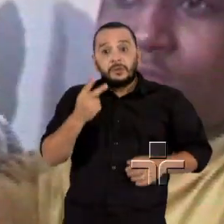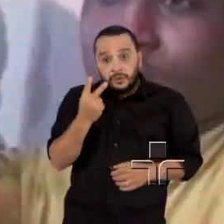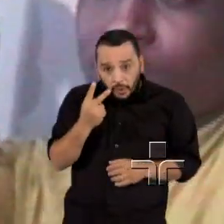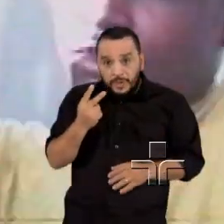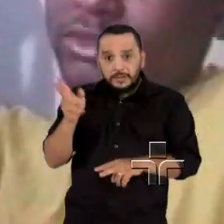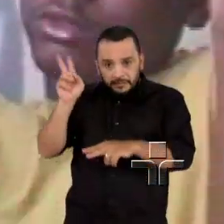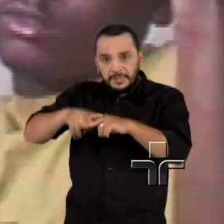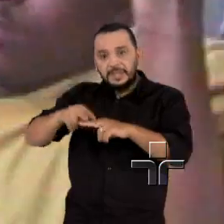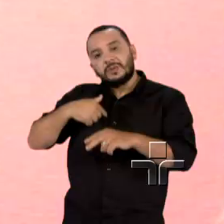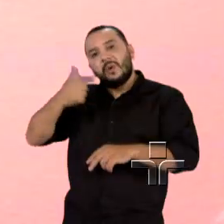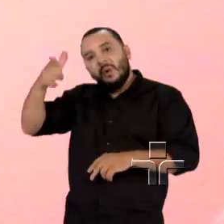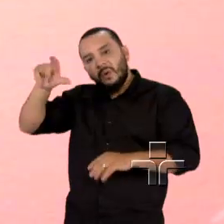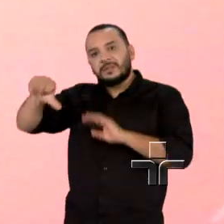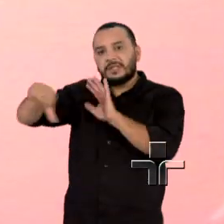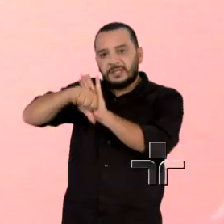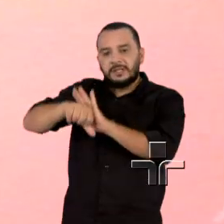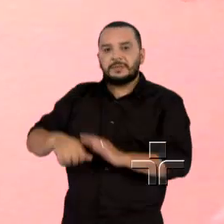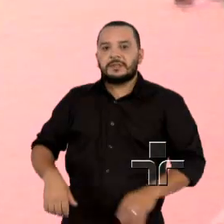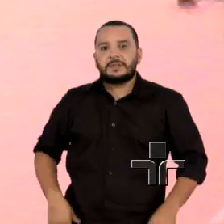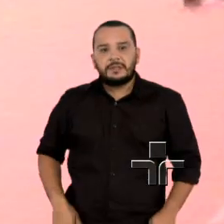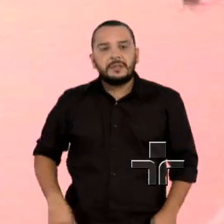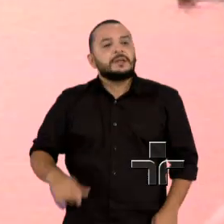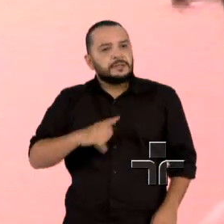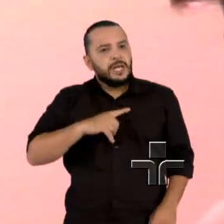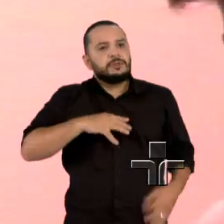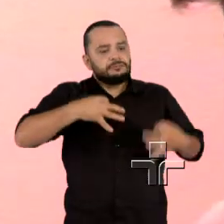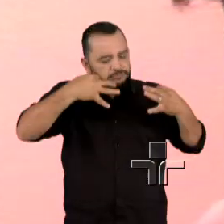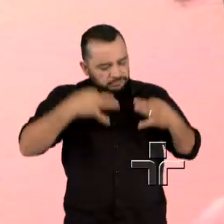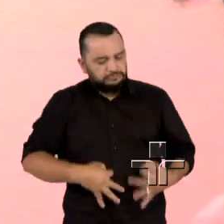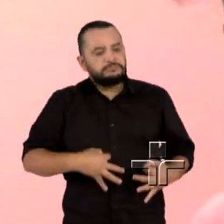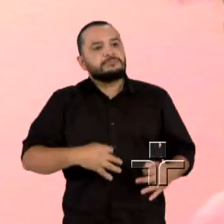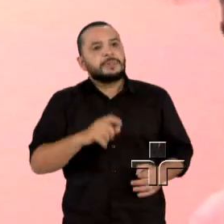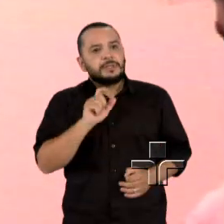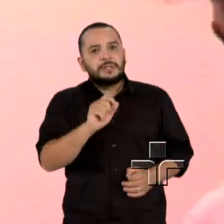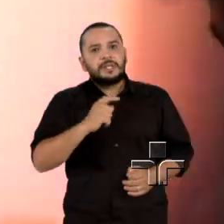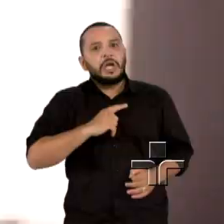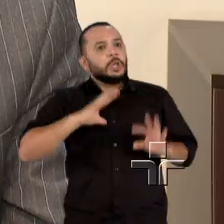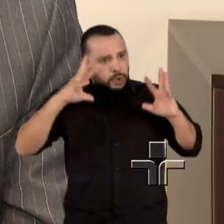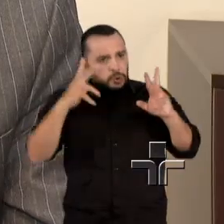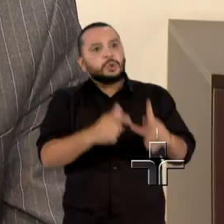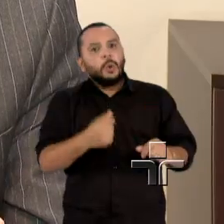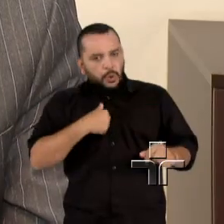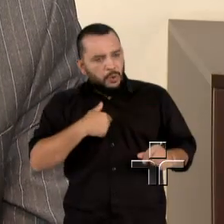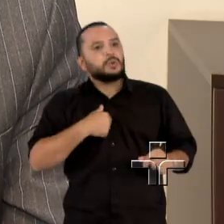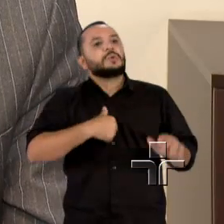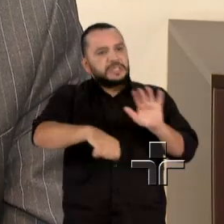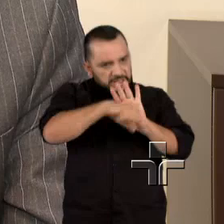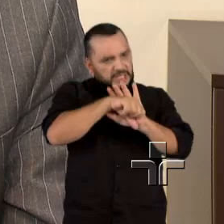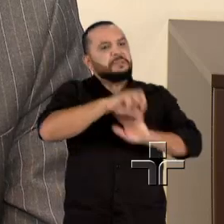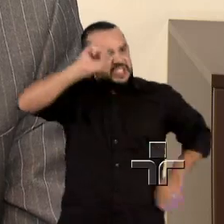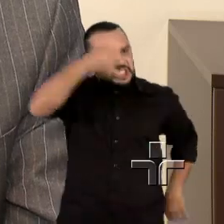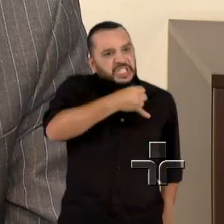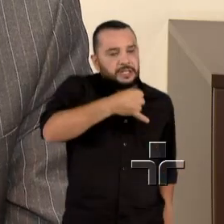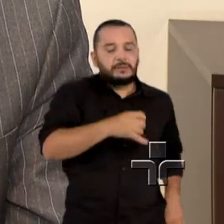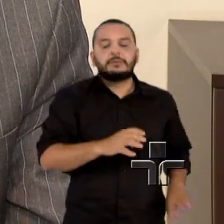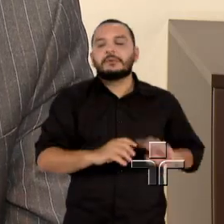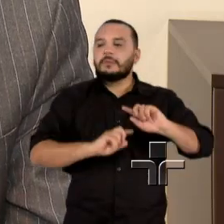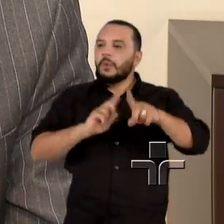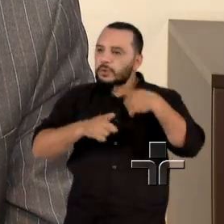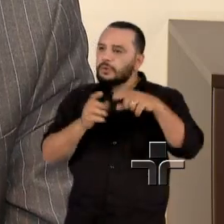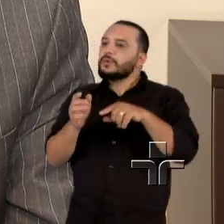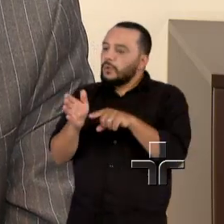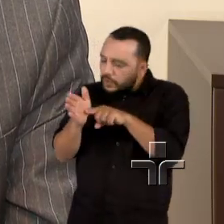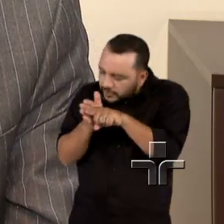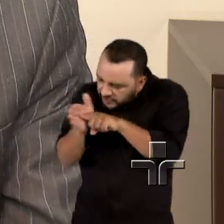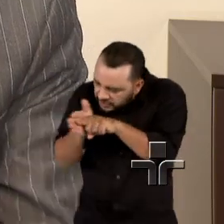respondem por outros crimes. Eu tenho a plena convicção da participação de todos. Continuou-se a investigação, depois